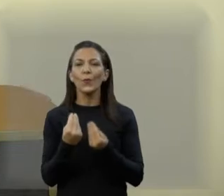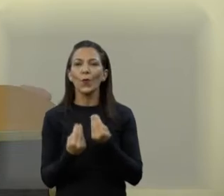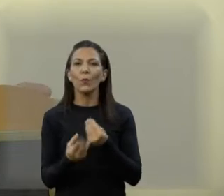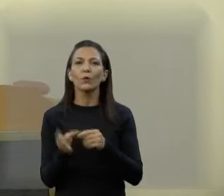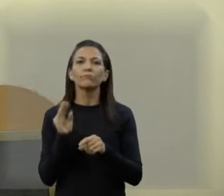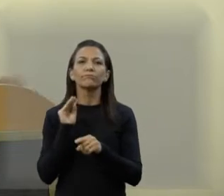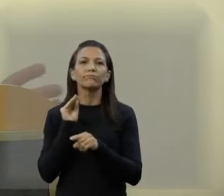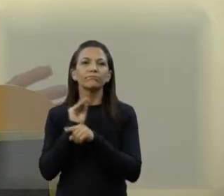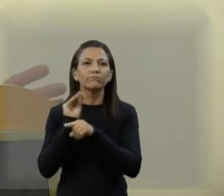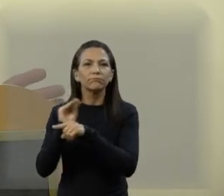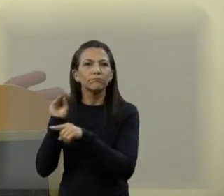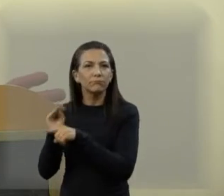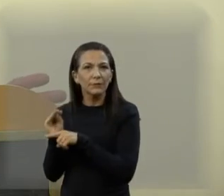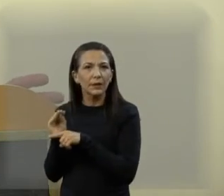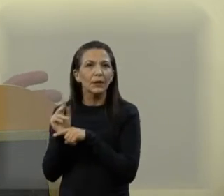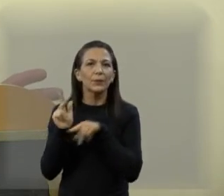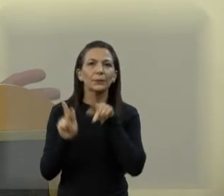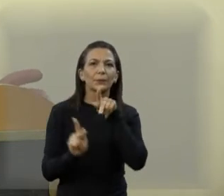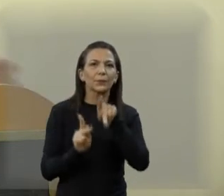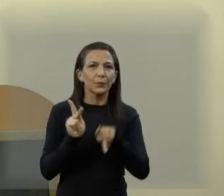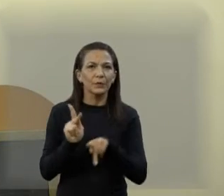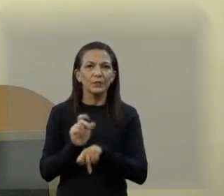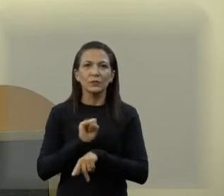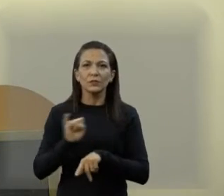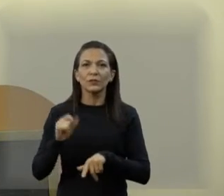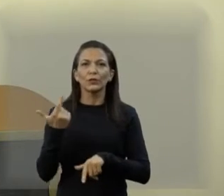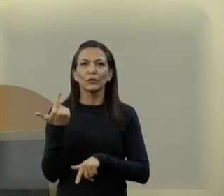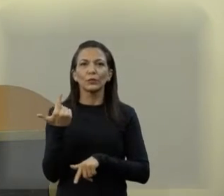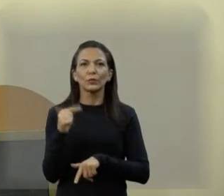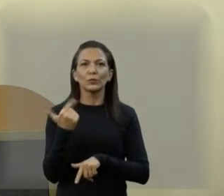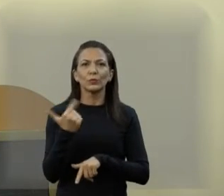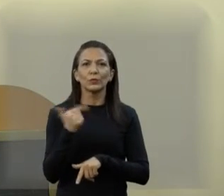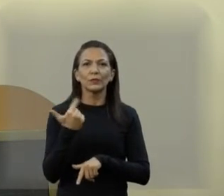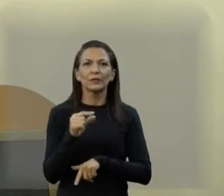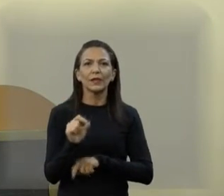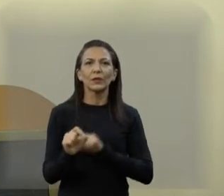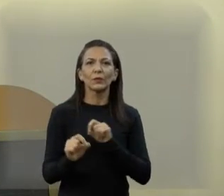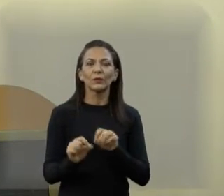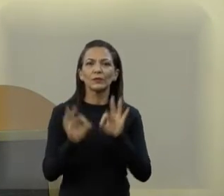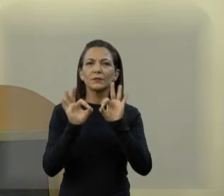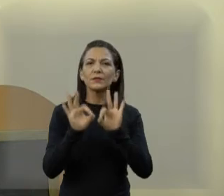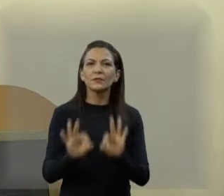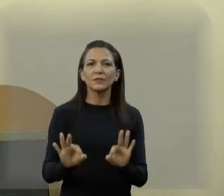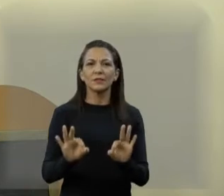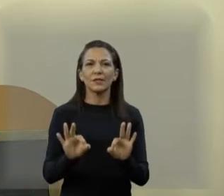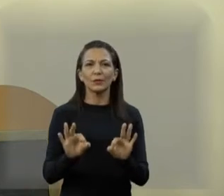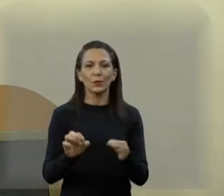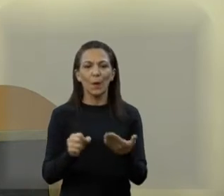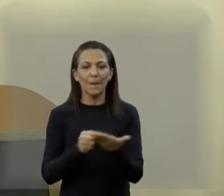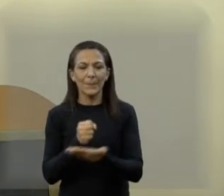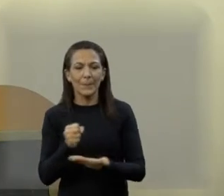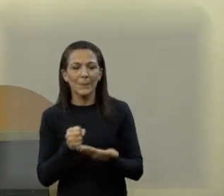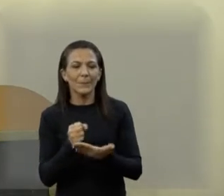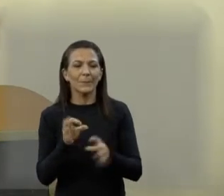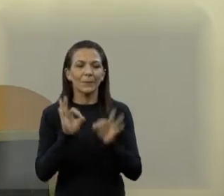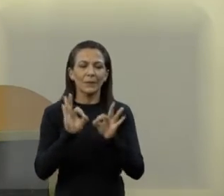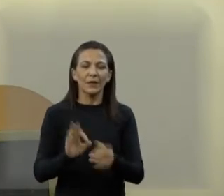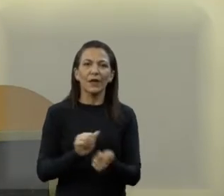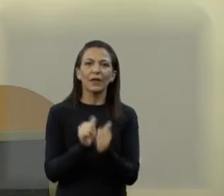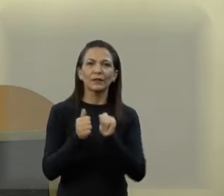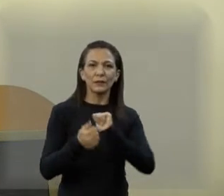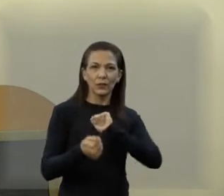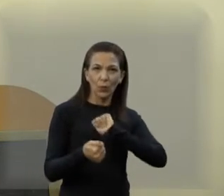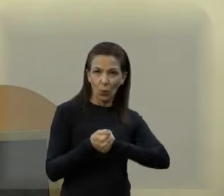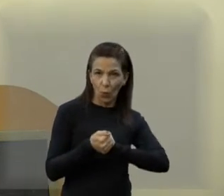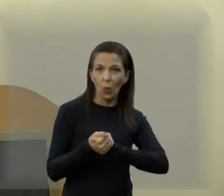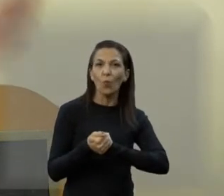sustentar a nossa população sem ter essa questão é bem alicerçada nos